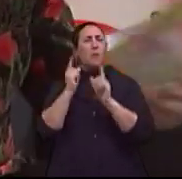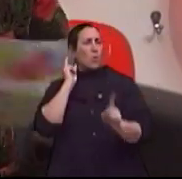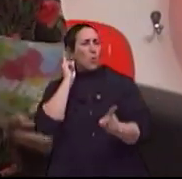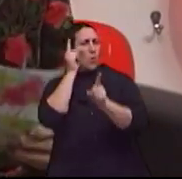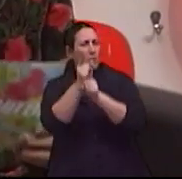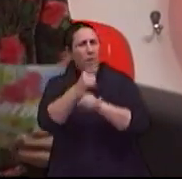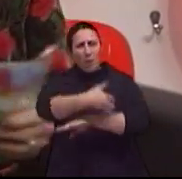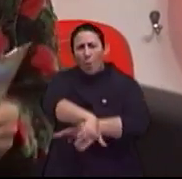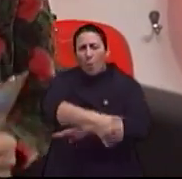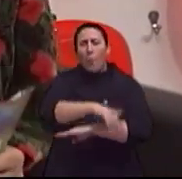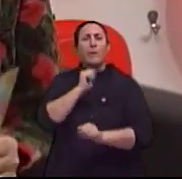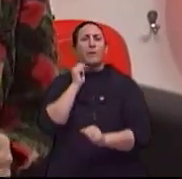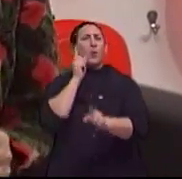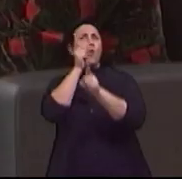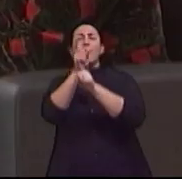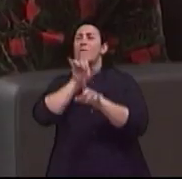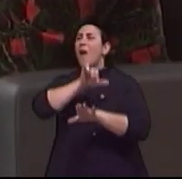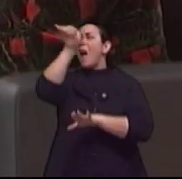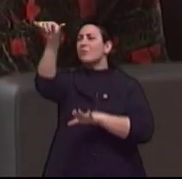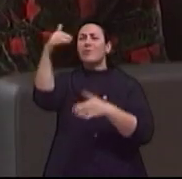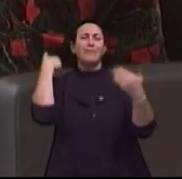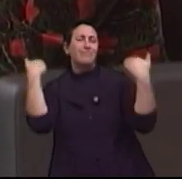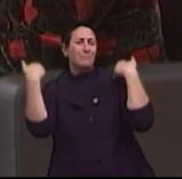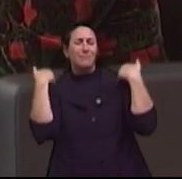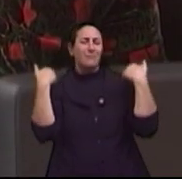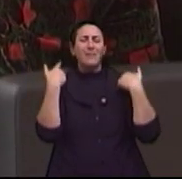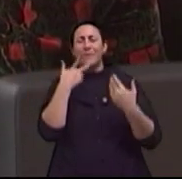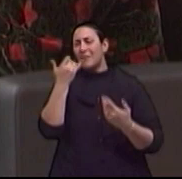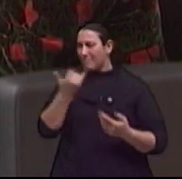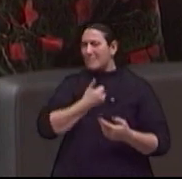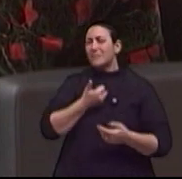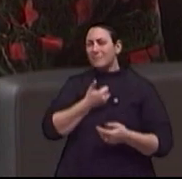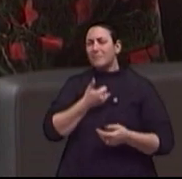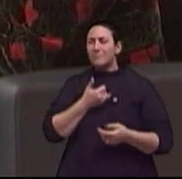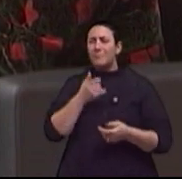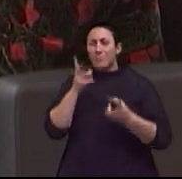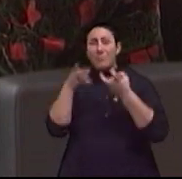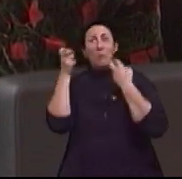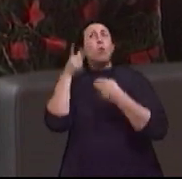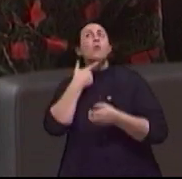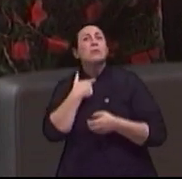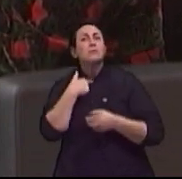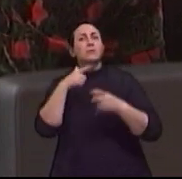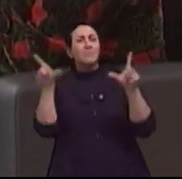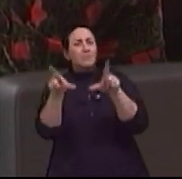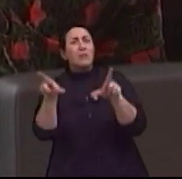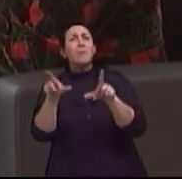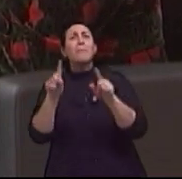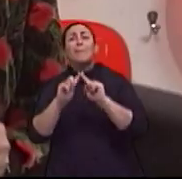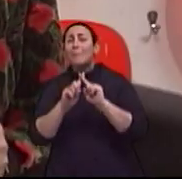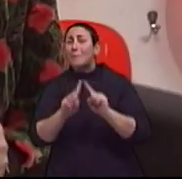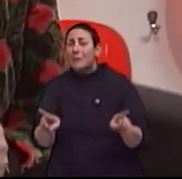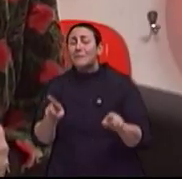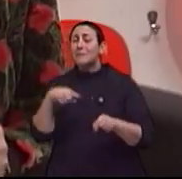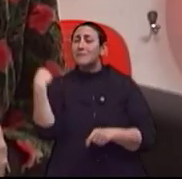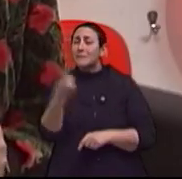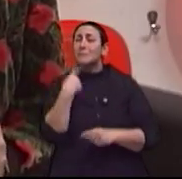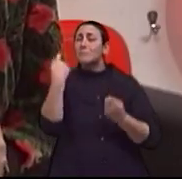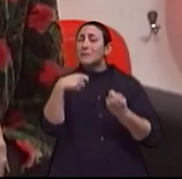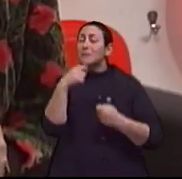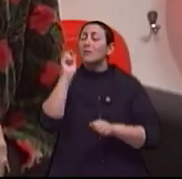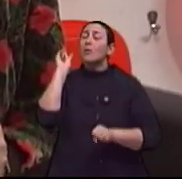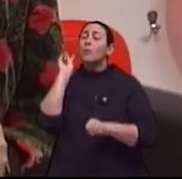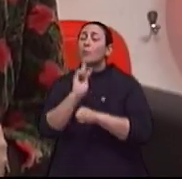rua me encontra nas viagens e e e e dá o sinal de que realmente assiste o programa e gosta muito de que a gente tem que